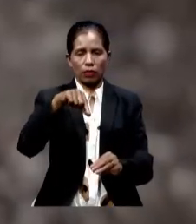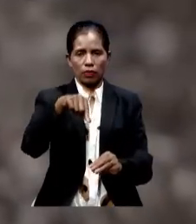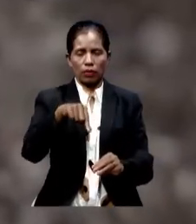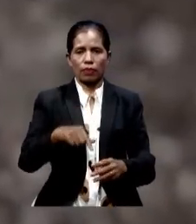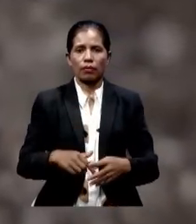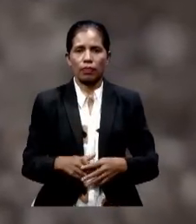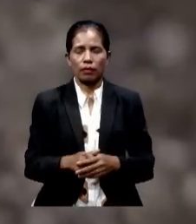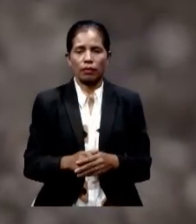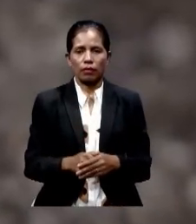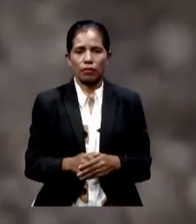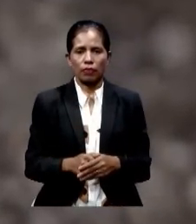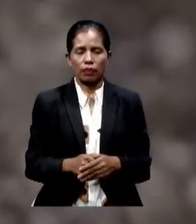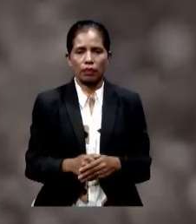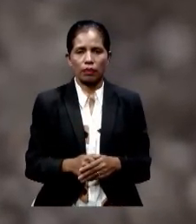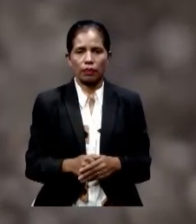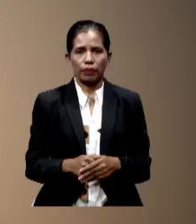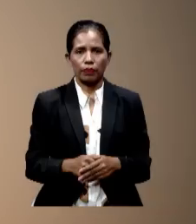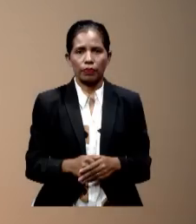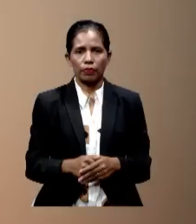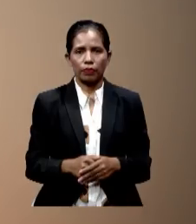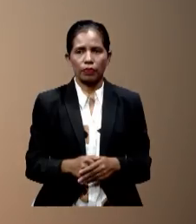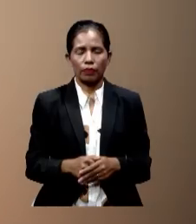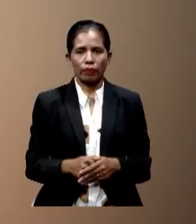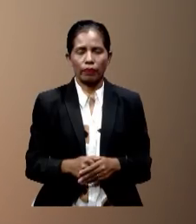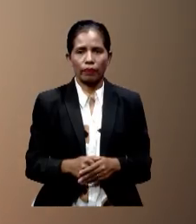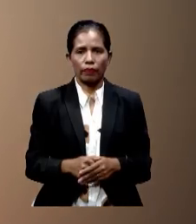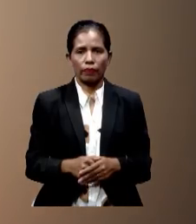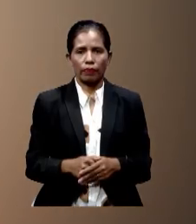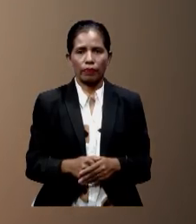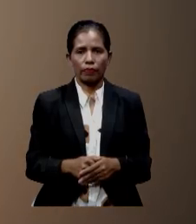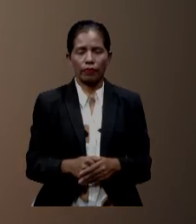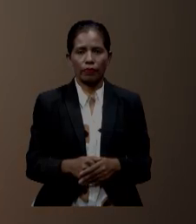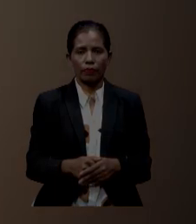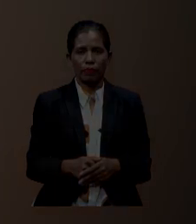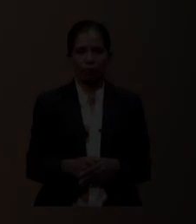posto administrativo Liquiçá Vila, município Liquiçá. Emerenciana Martins, Tito Silva, GMN.